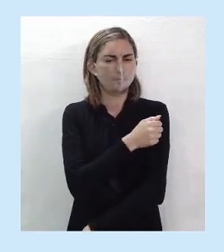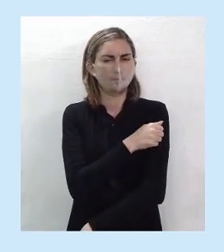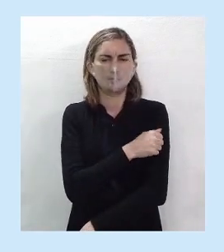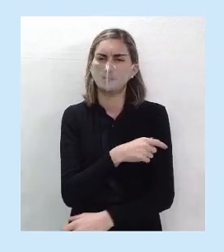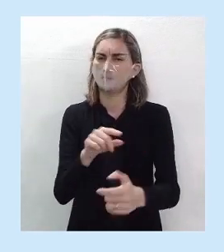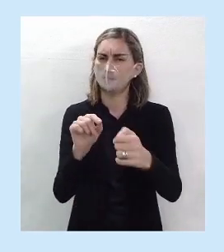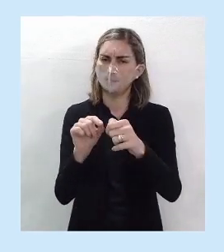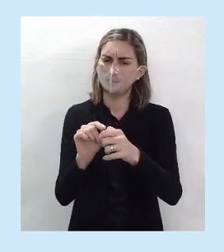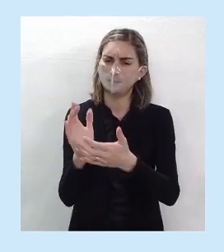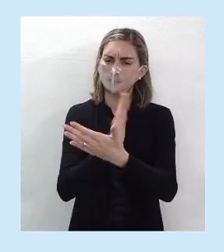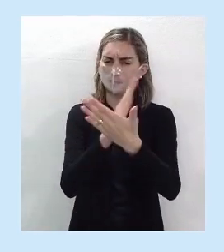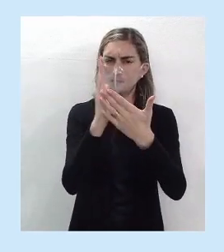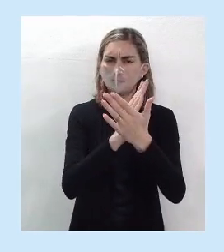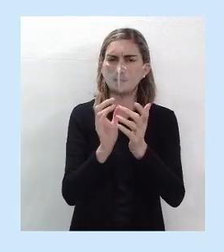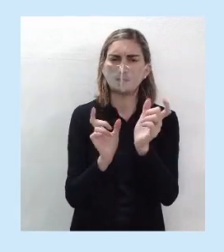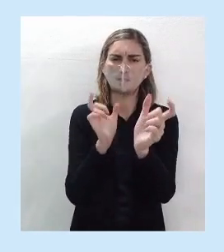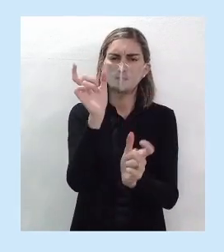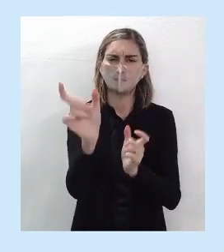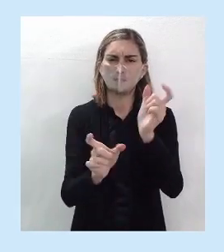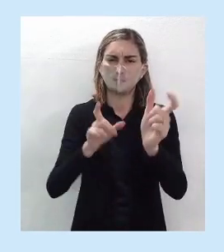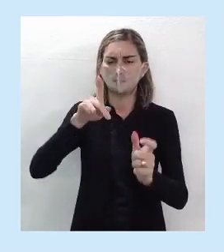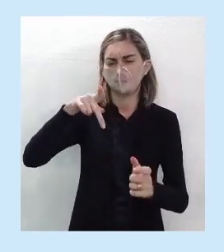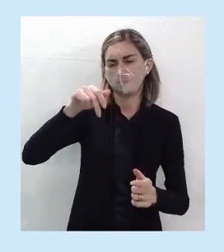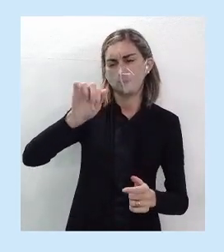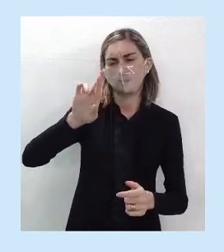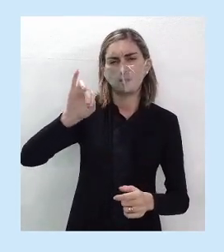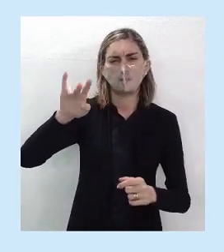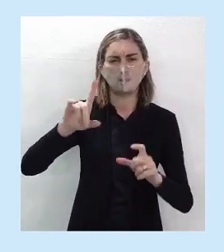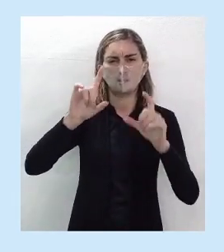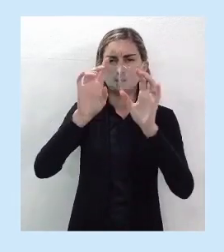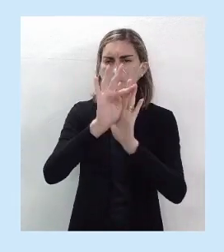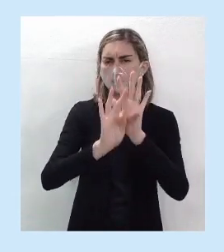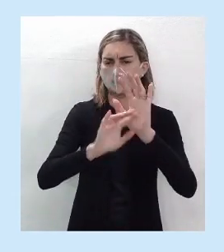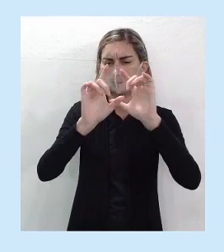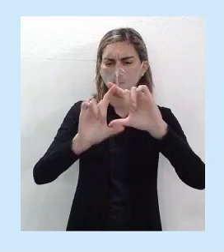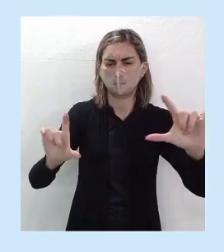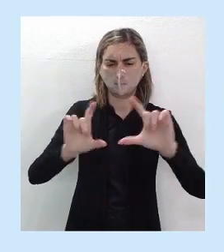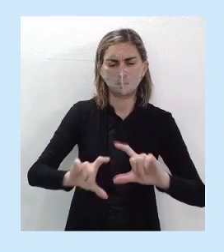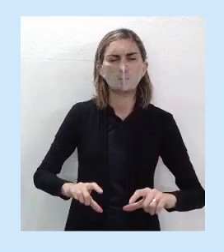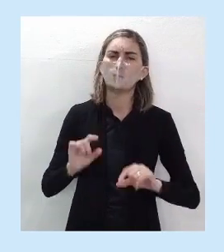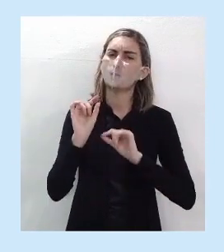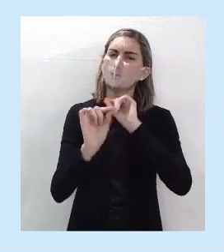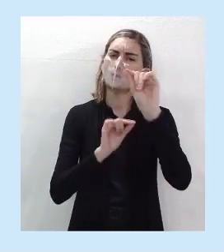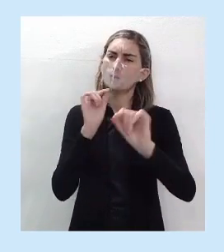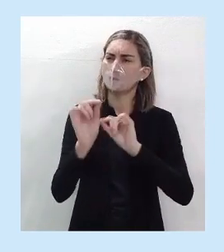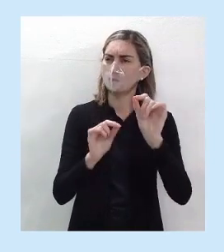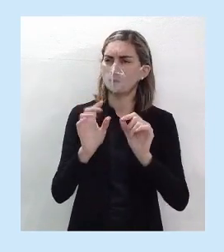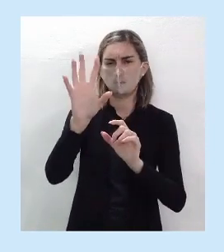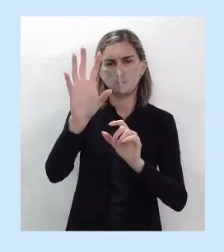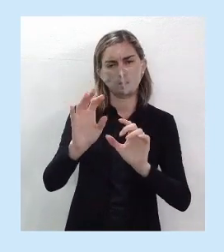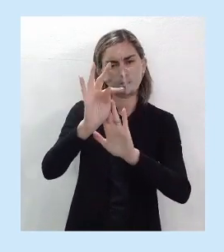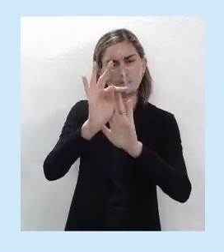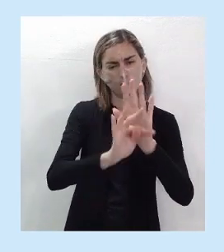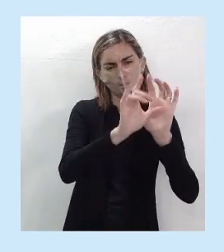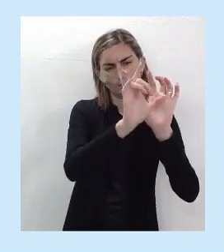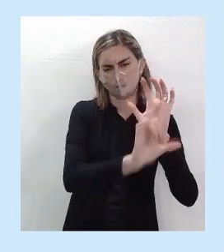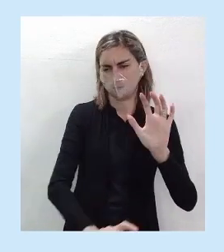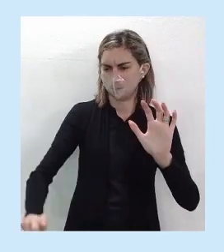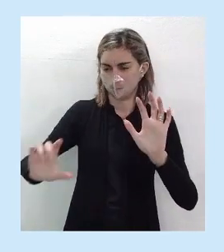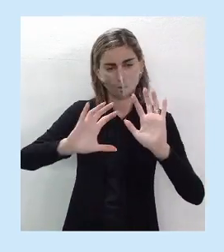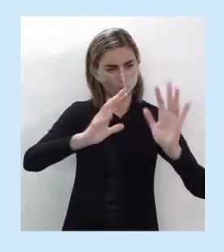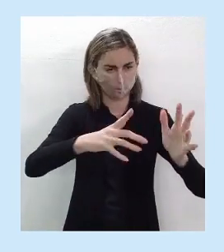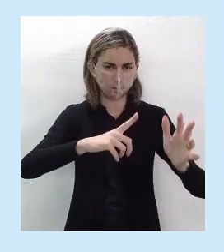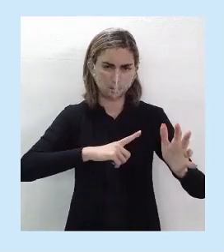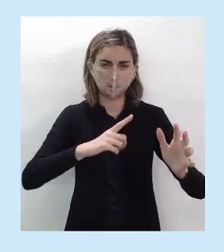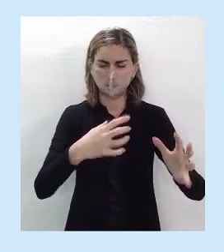fizesse algumas paródias, não é? Algumas retextualizações. O que é isso? Eu pego um texto que já existe,